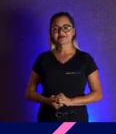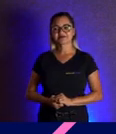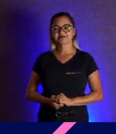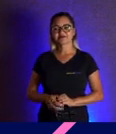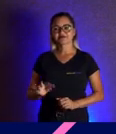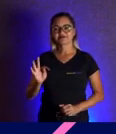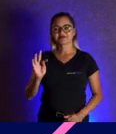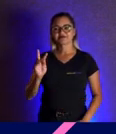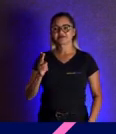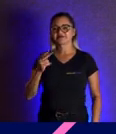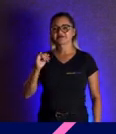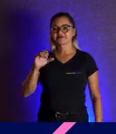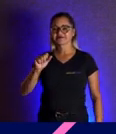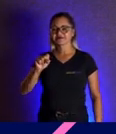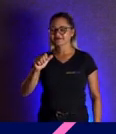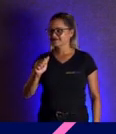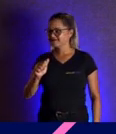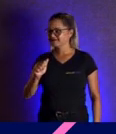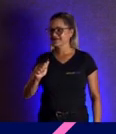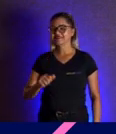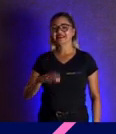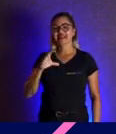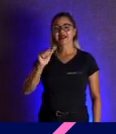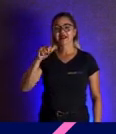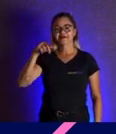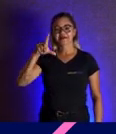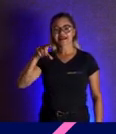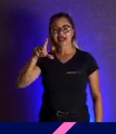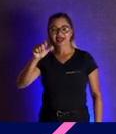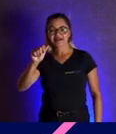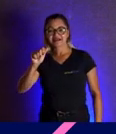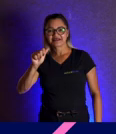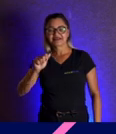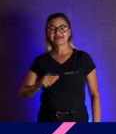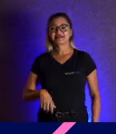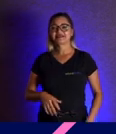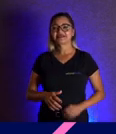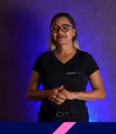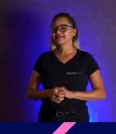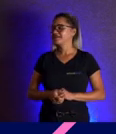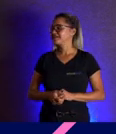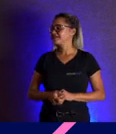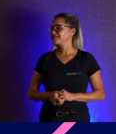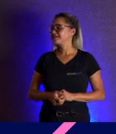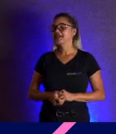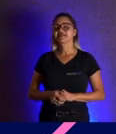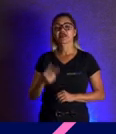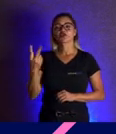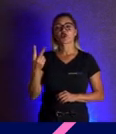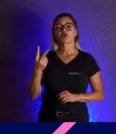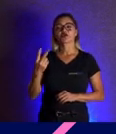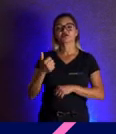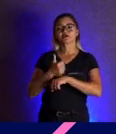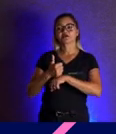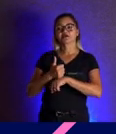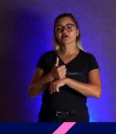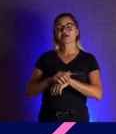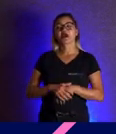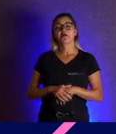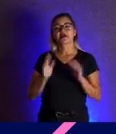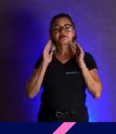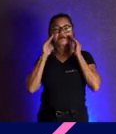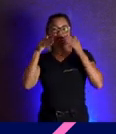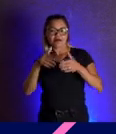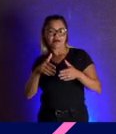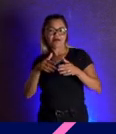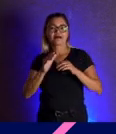Thaís Saib, Thaís Labor. Tem gente que acumula funções, né? É associado, é